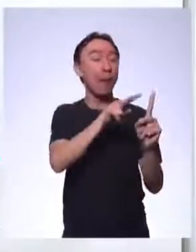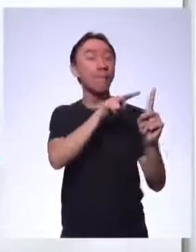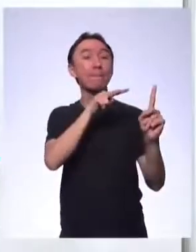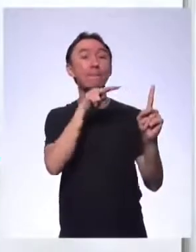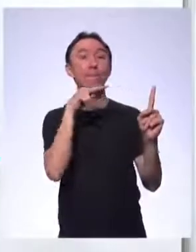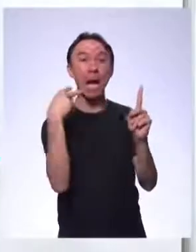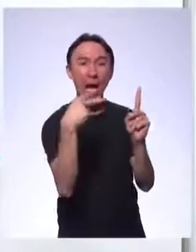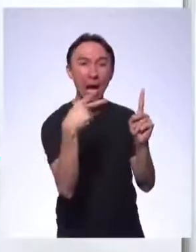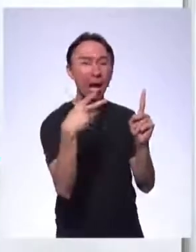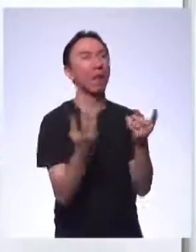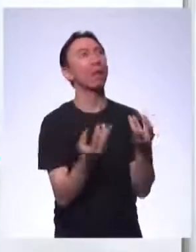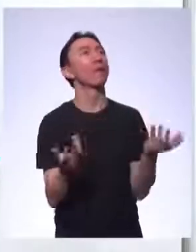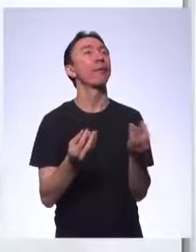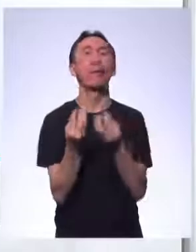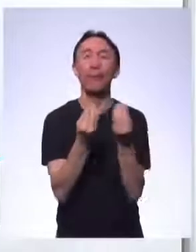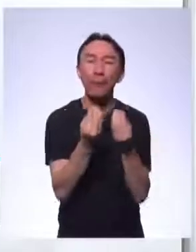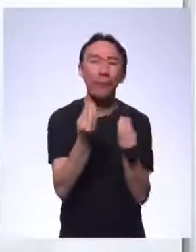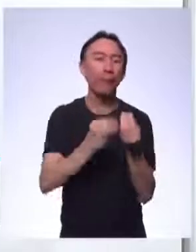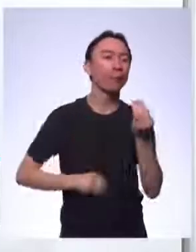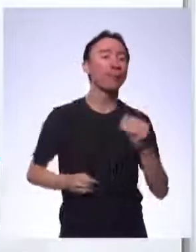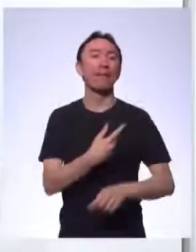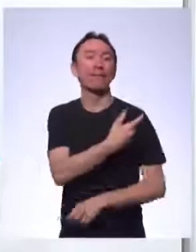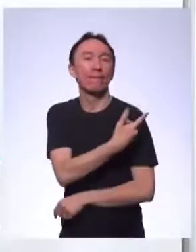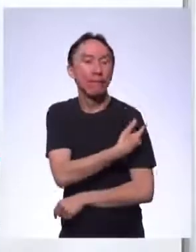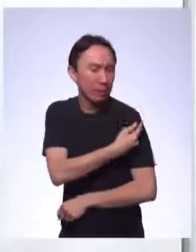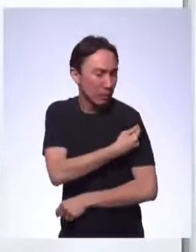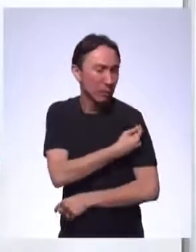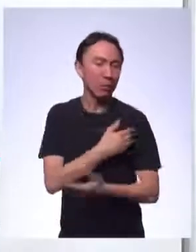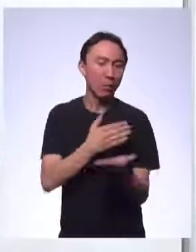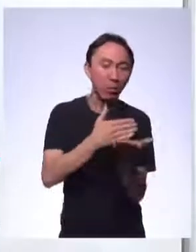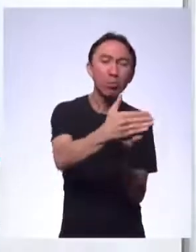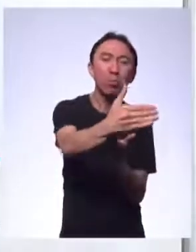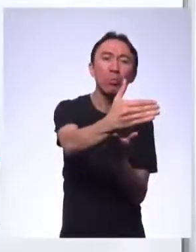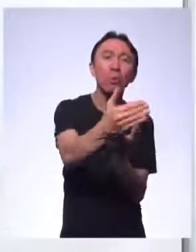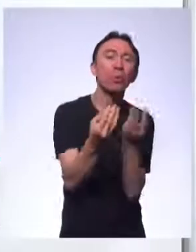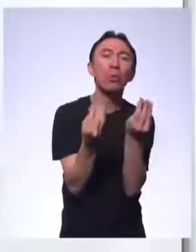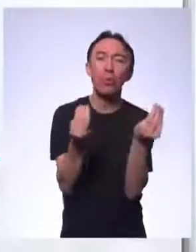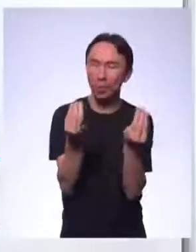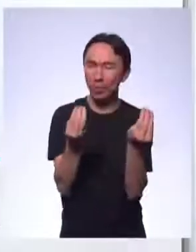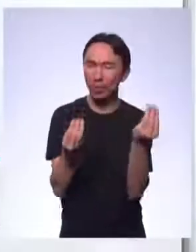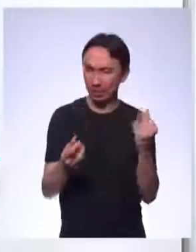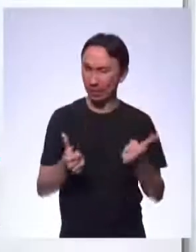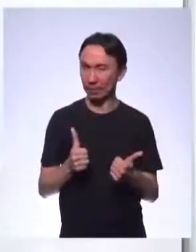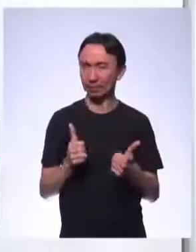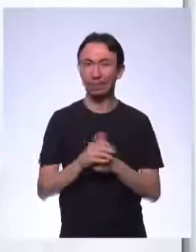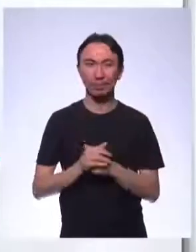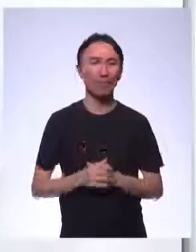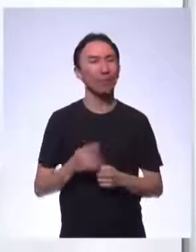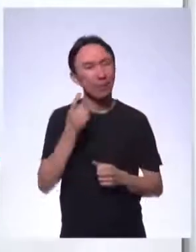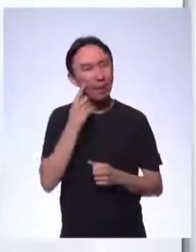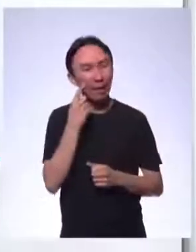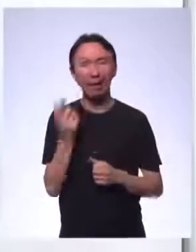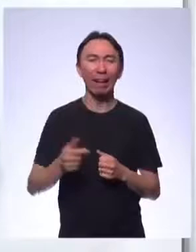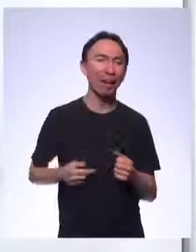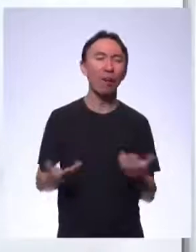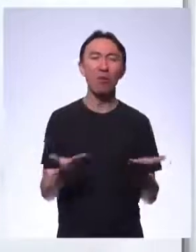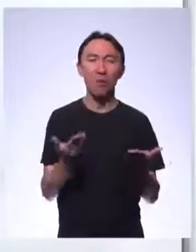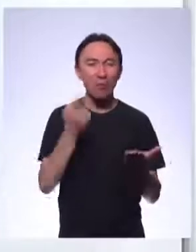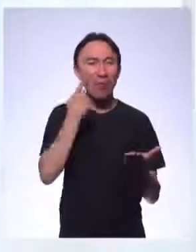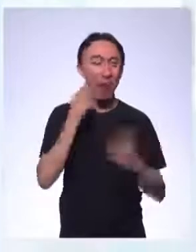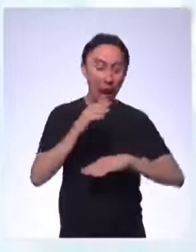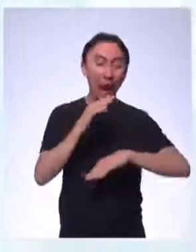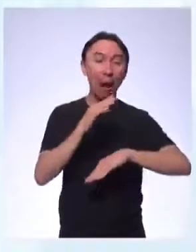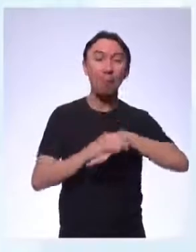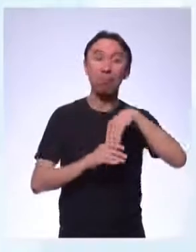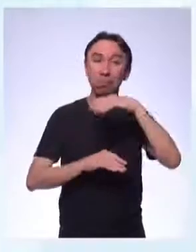história da vacina, como é que ela surgiu, etc. e tal. Tá bom? Vamos então primeiro para aquela parte mais burocrática, né? Vamos ver aí as